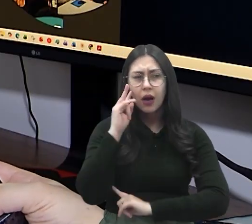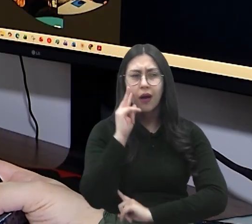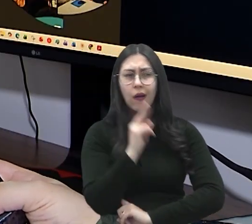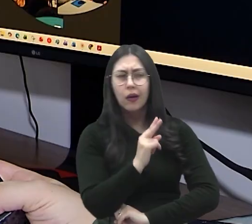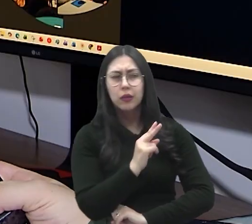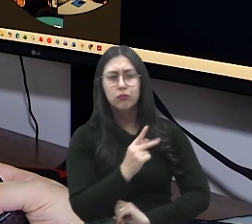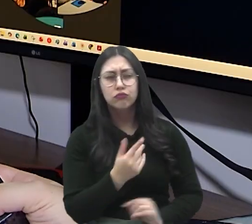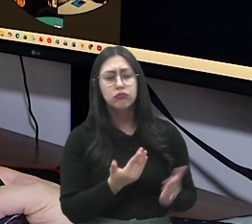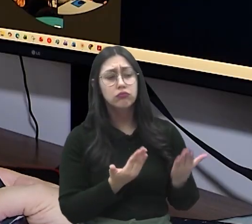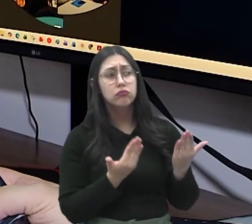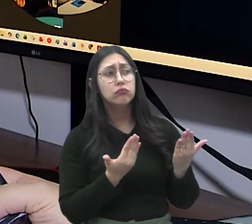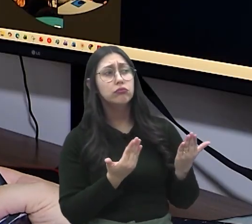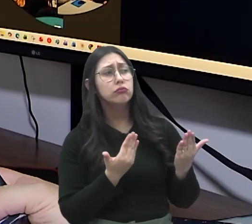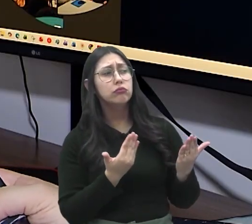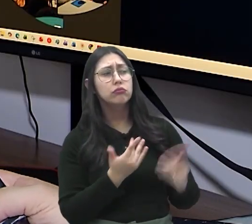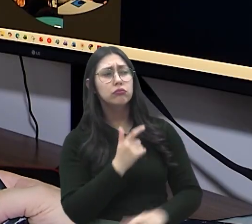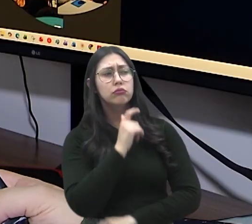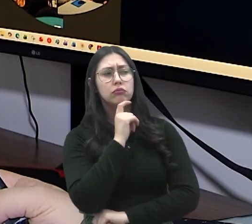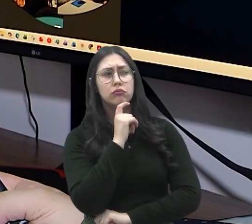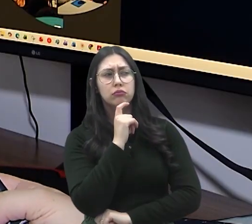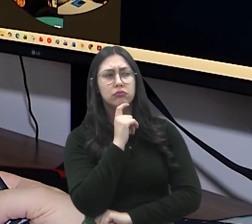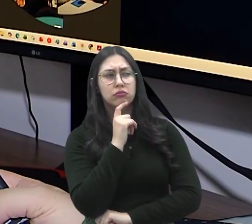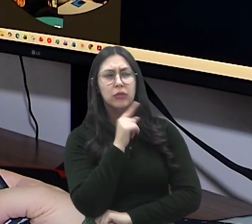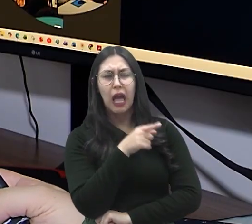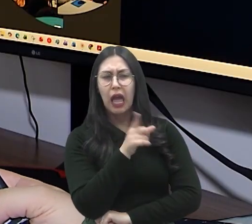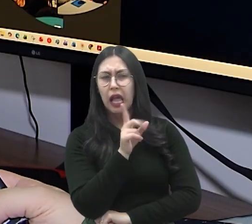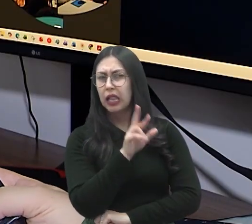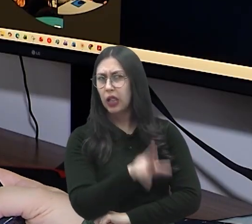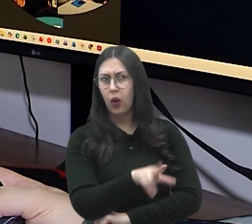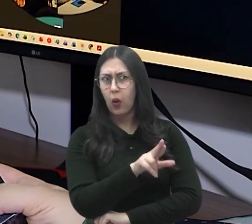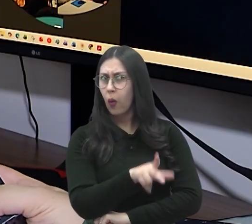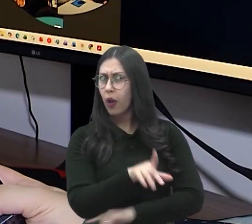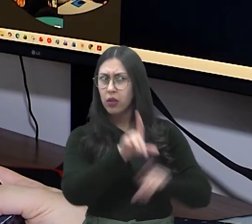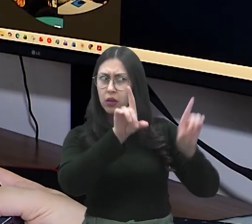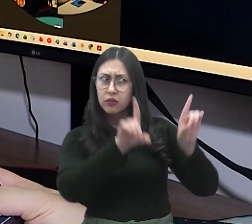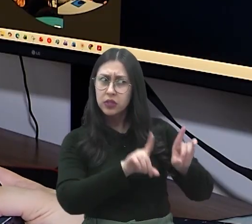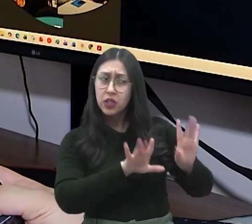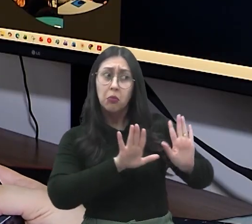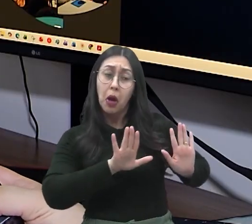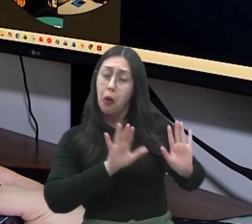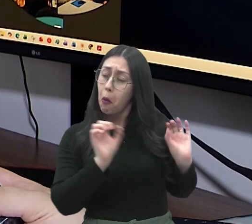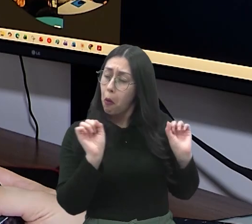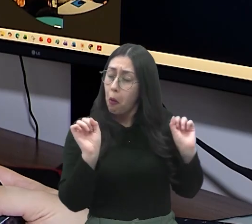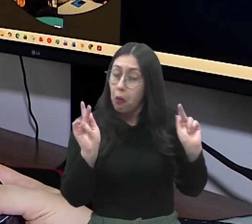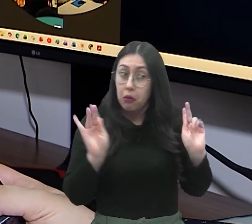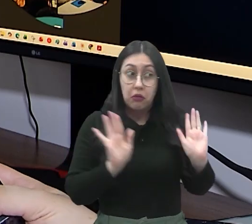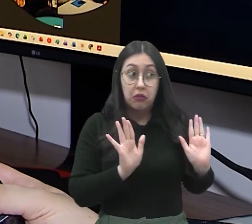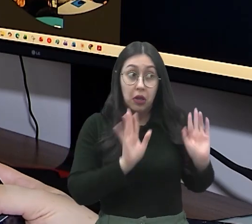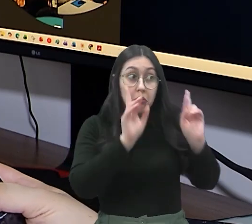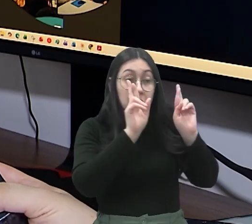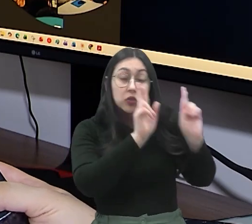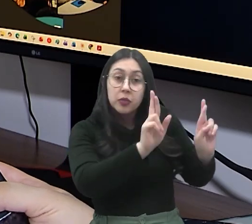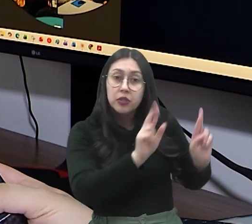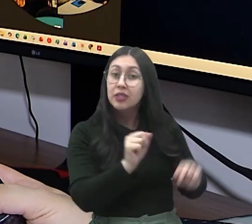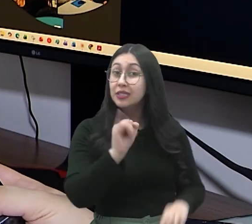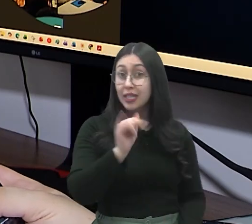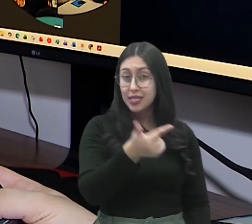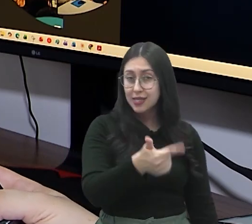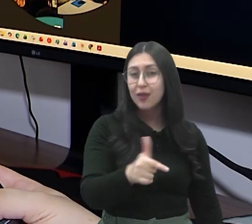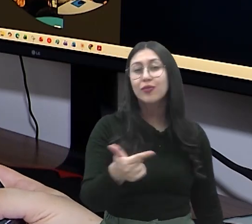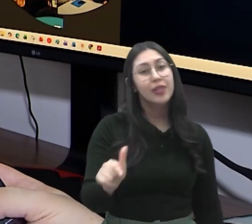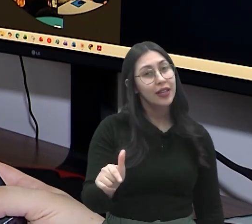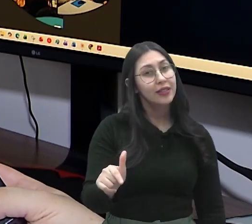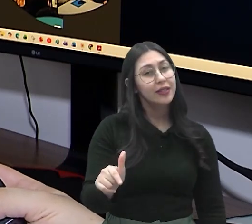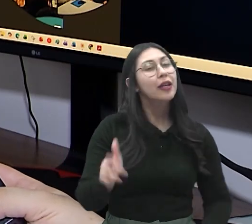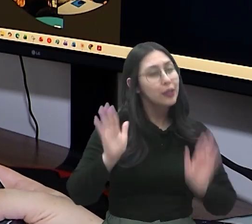ela olha assim, meio assim de canto, fala, não vou falar nada, porque deve ter prioridade mesmo. Se você não